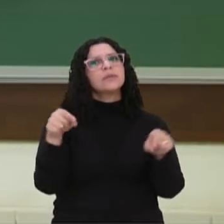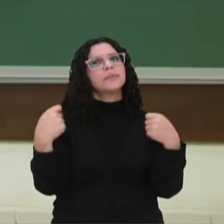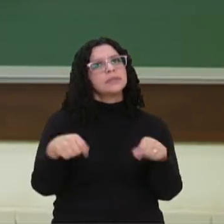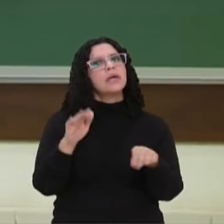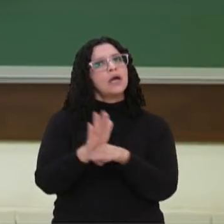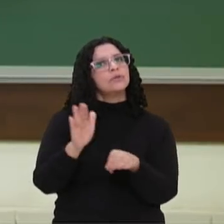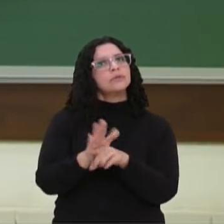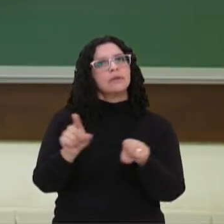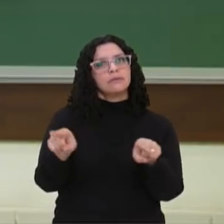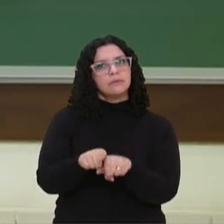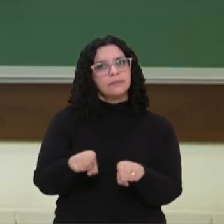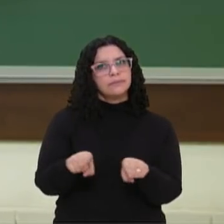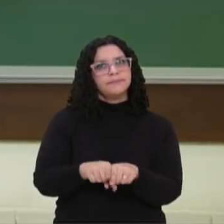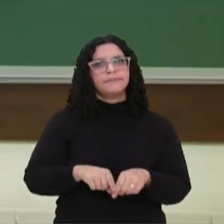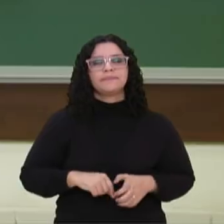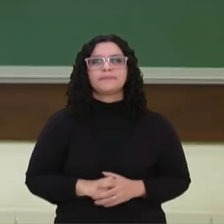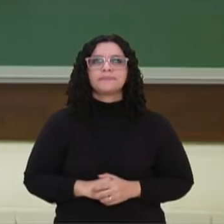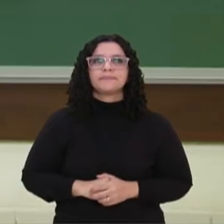também.